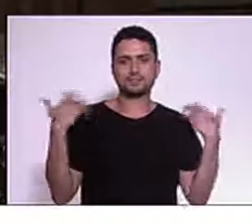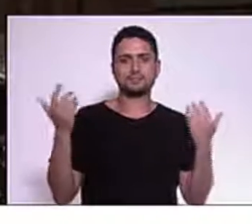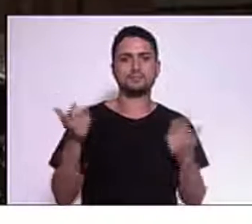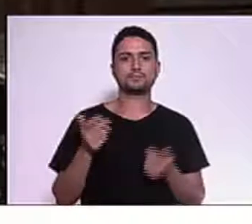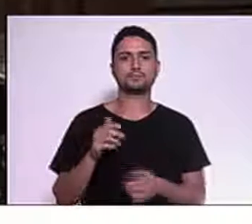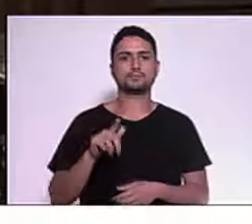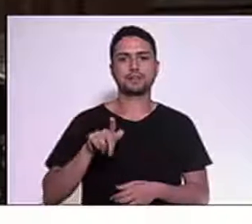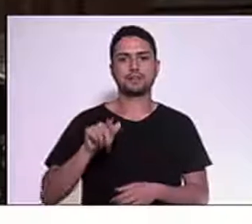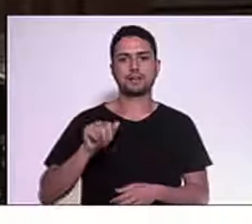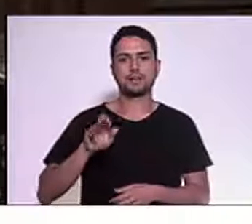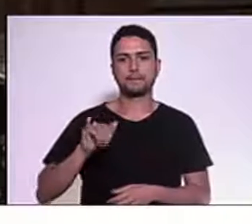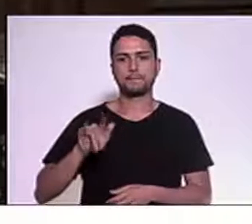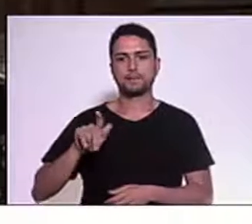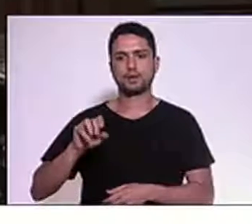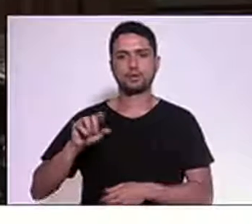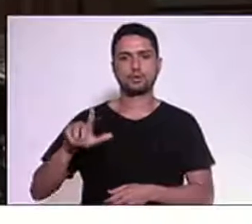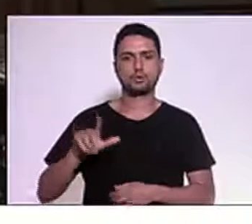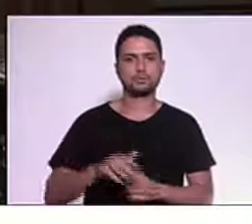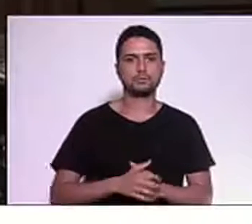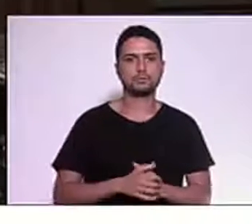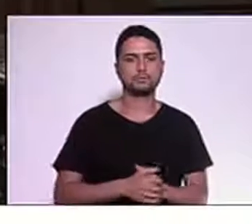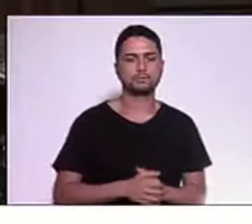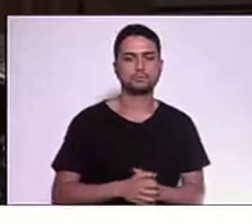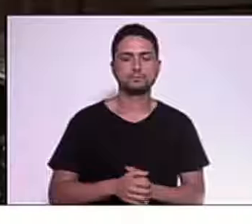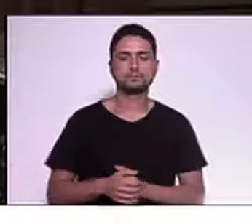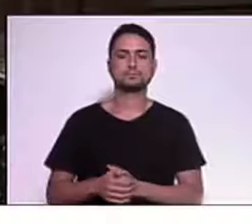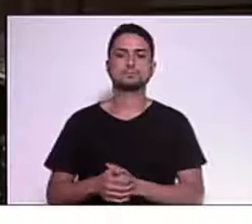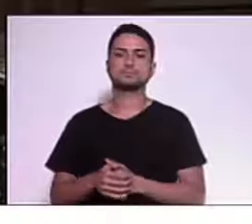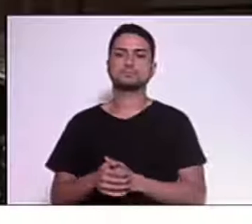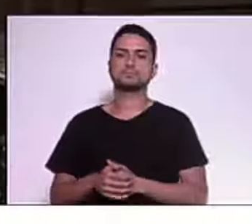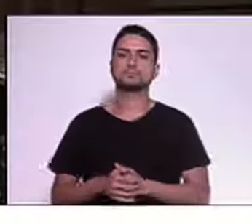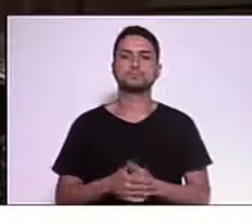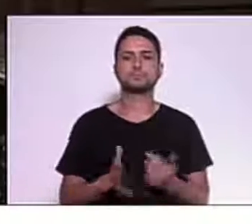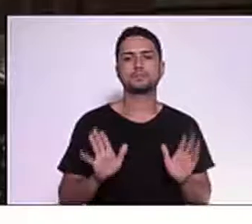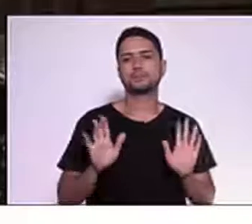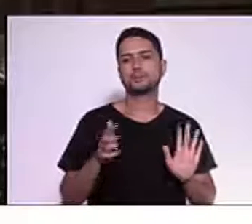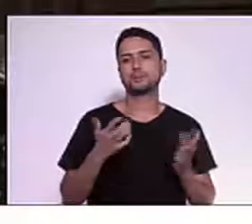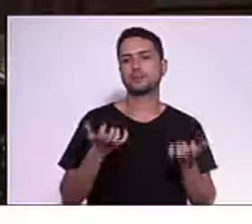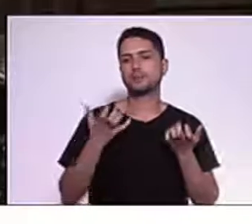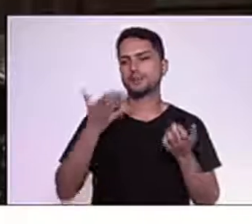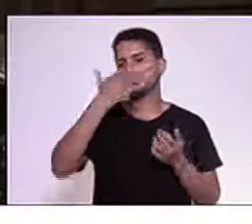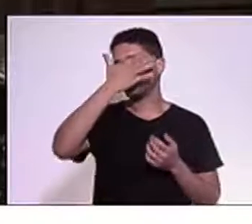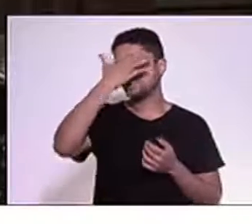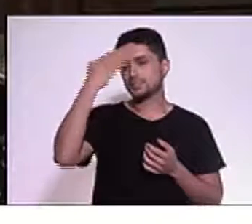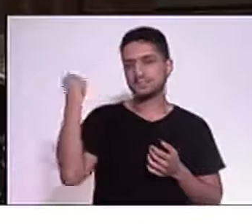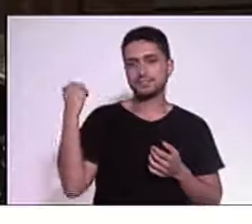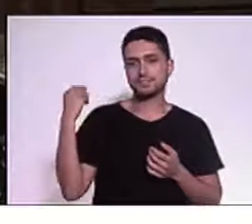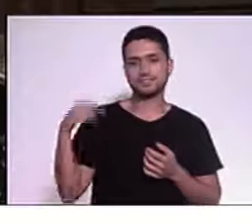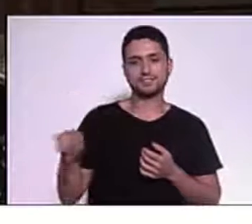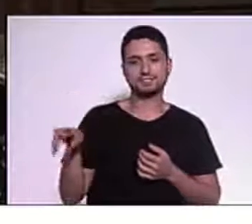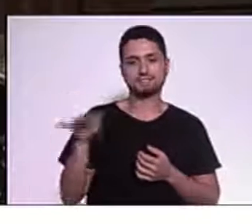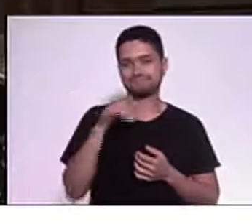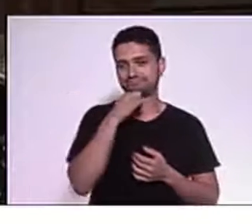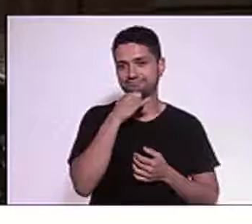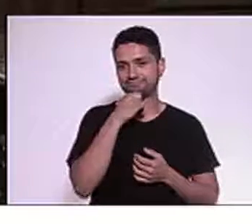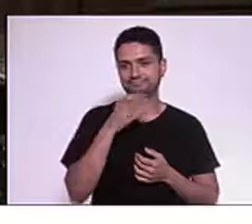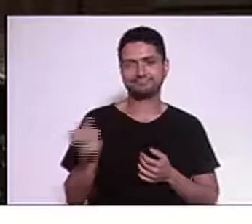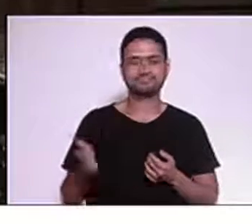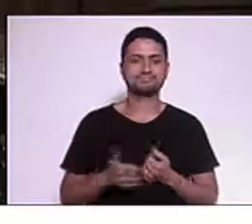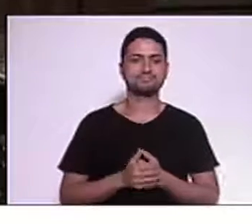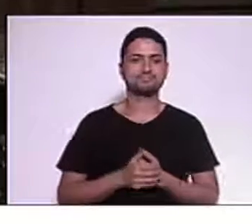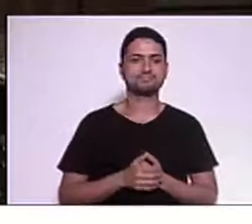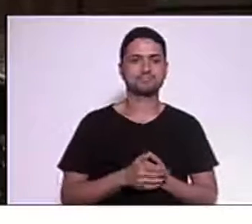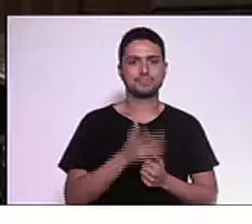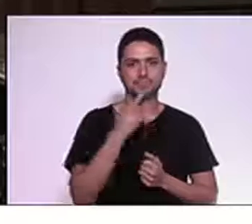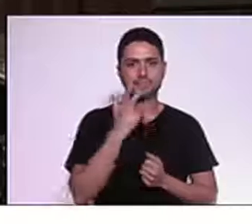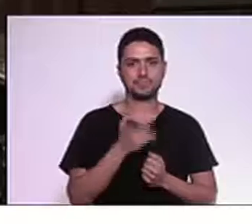foi o jogador conhecido como Gabigol. Mas eu quero esquecer essa cena triste para destacar aqui